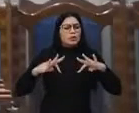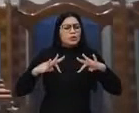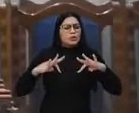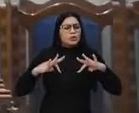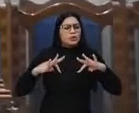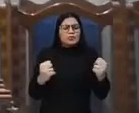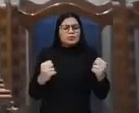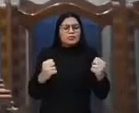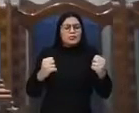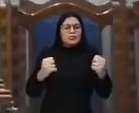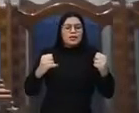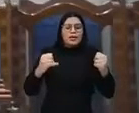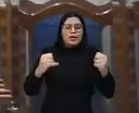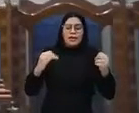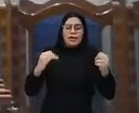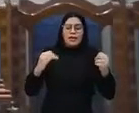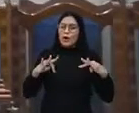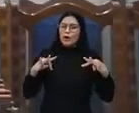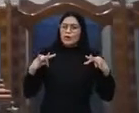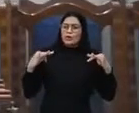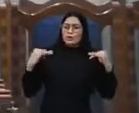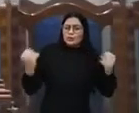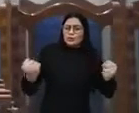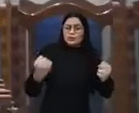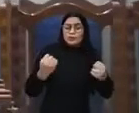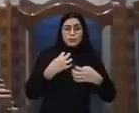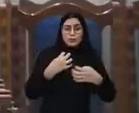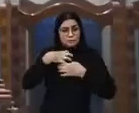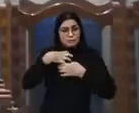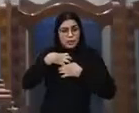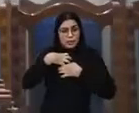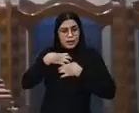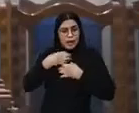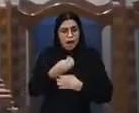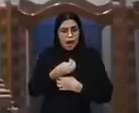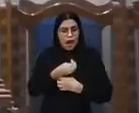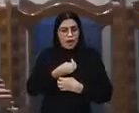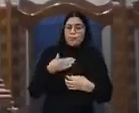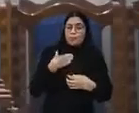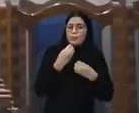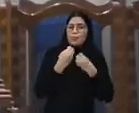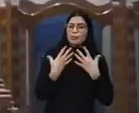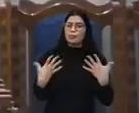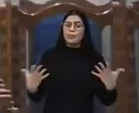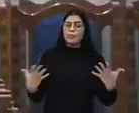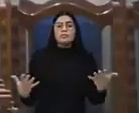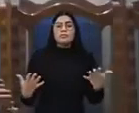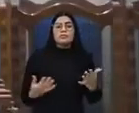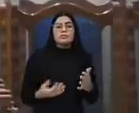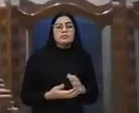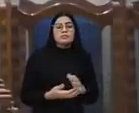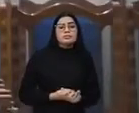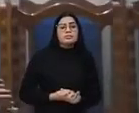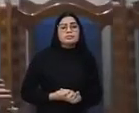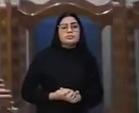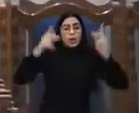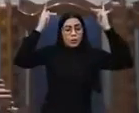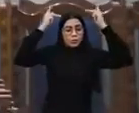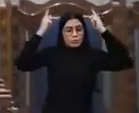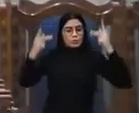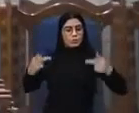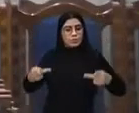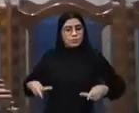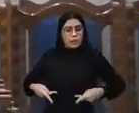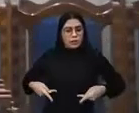alegria, tudo eles levavam para o lado do prazer, mostrando que a vida tem que ser desfrutada, mostrando que o homem nasceu para